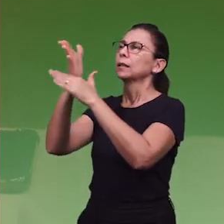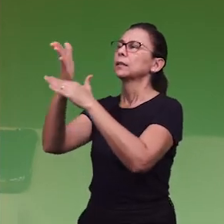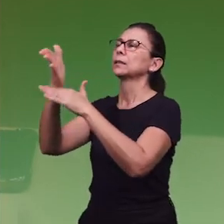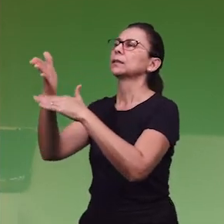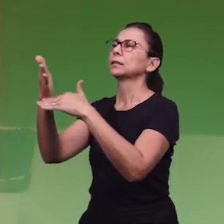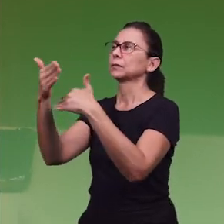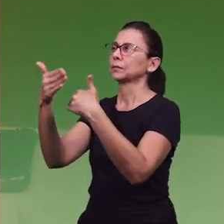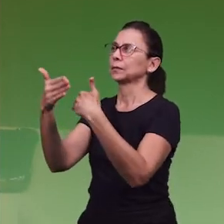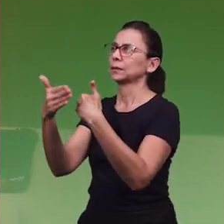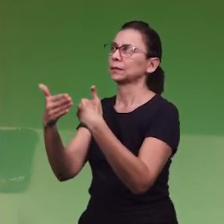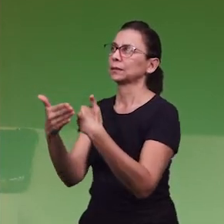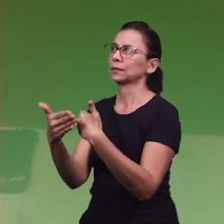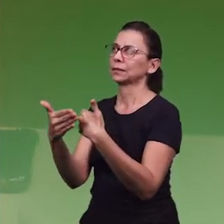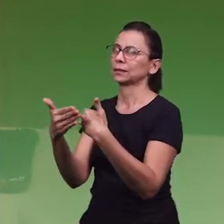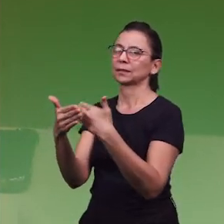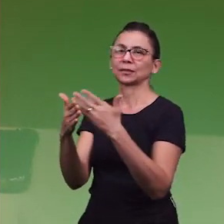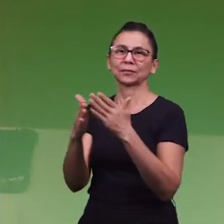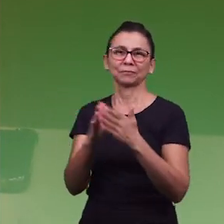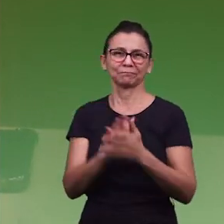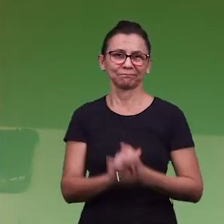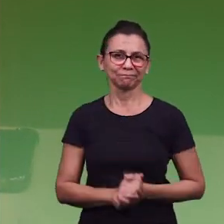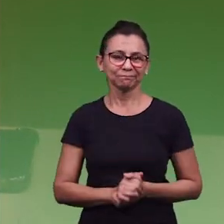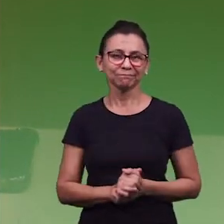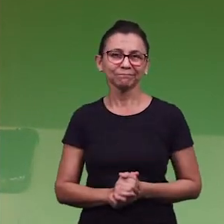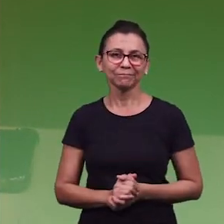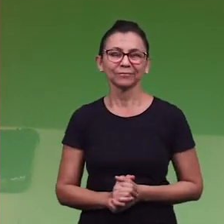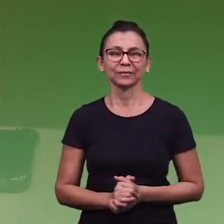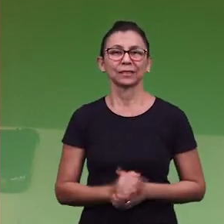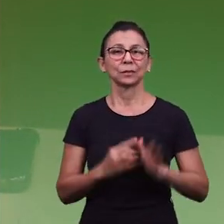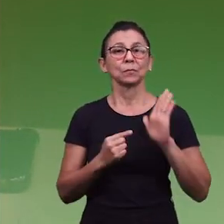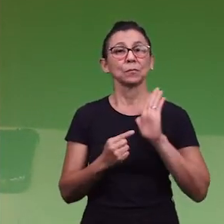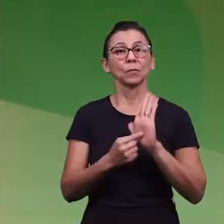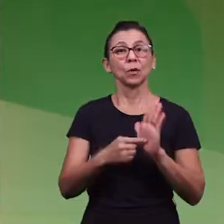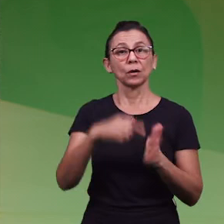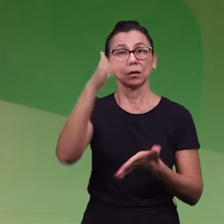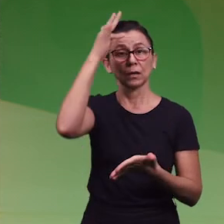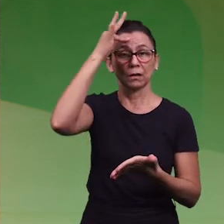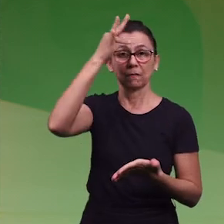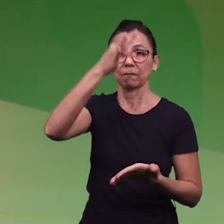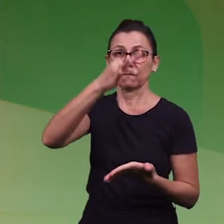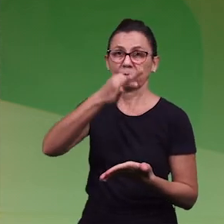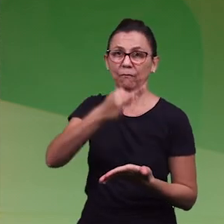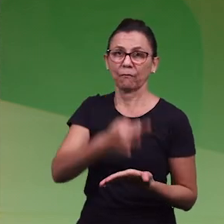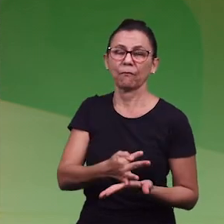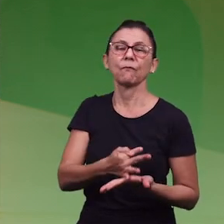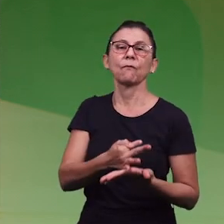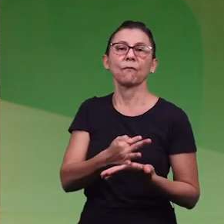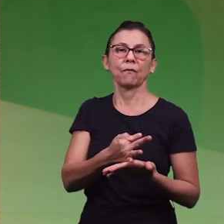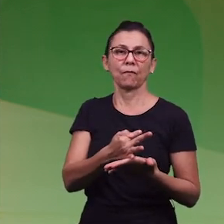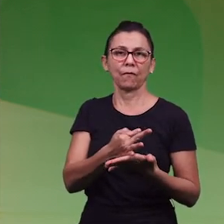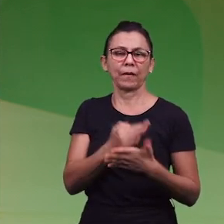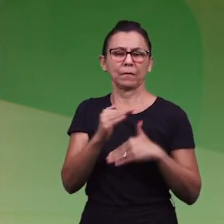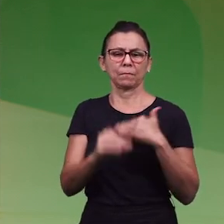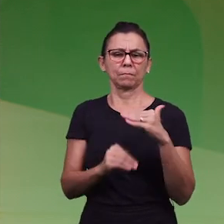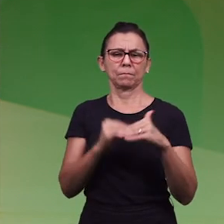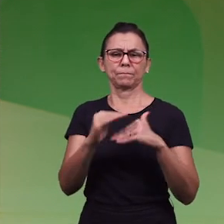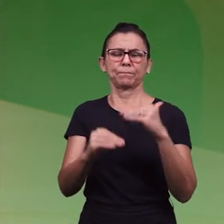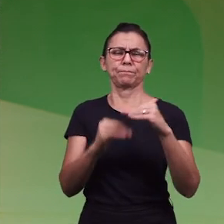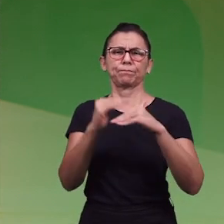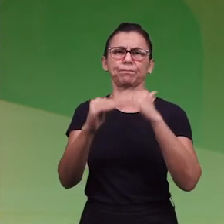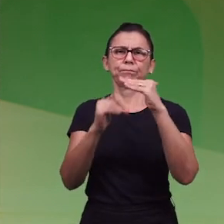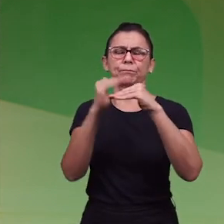de uma oração dentro de um louvor. Então isso mostra como que a fé ela é nutrida, fortalecida.